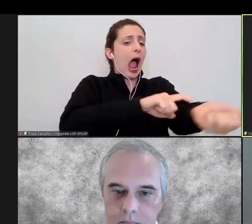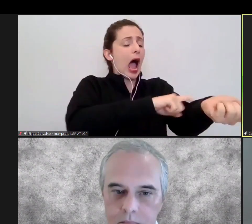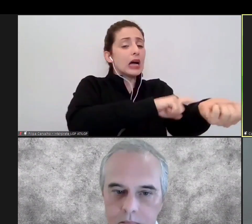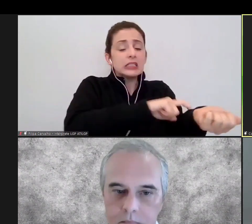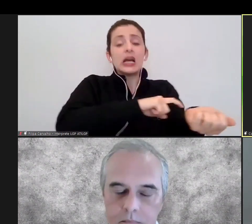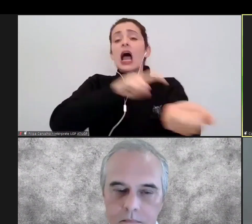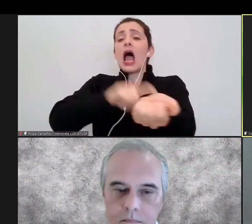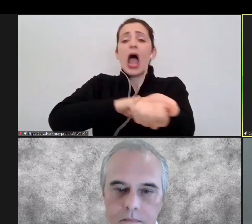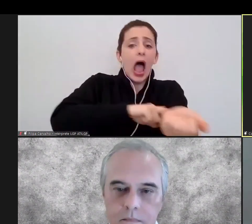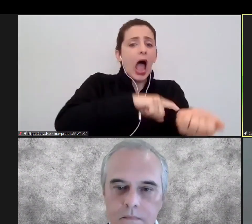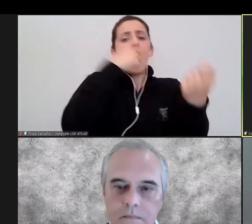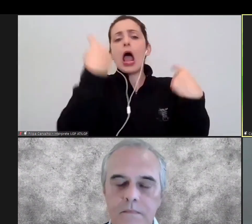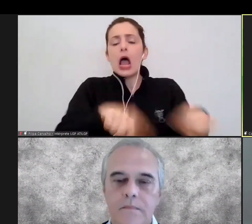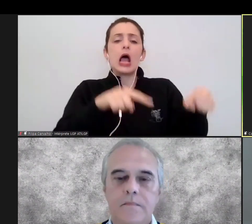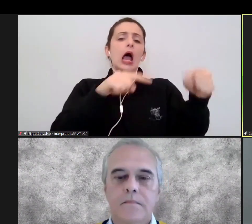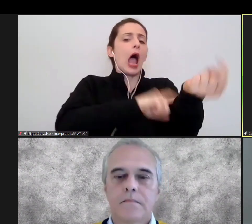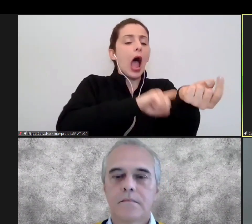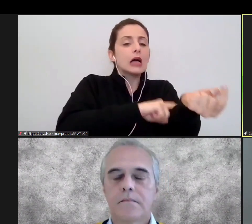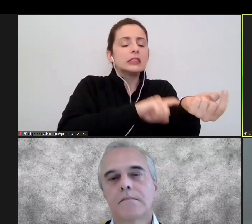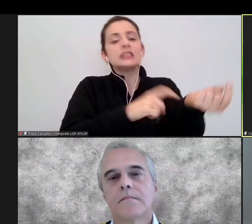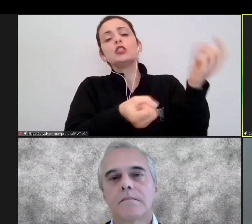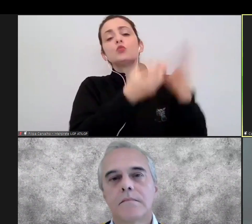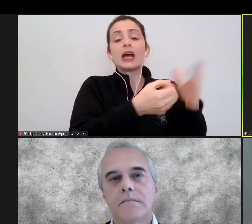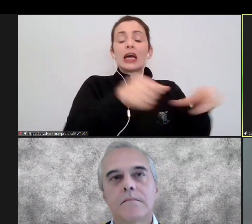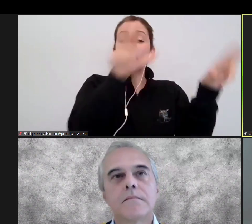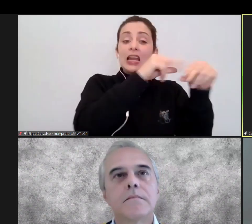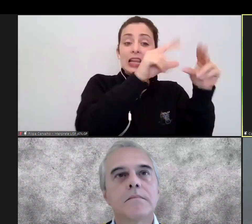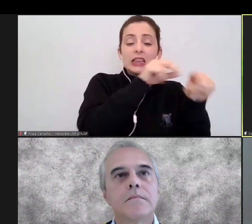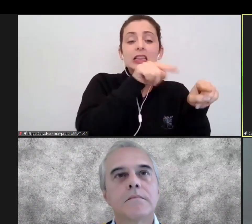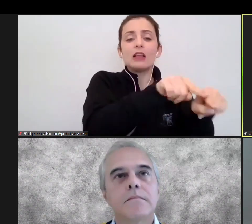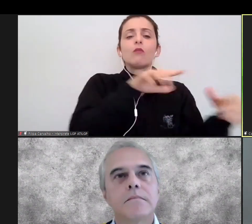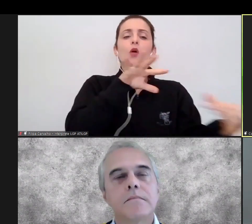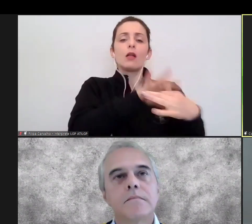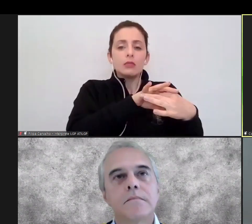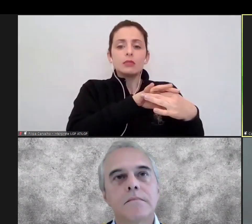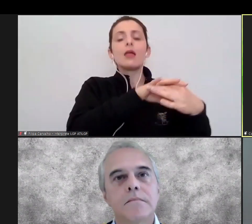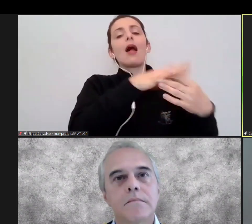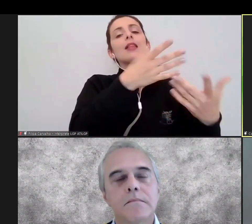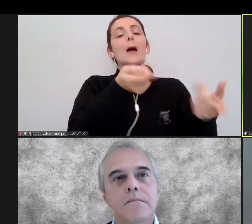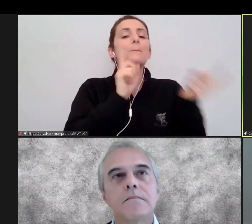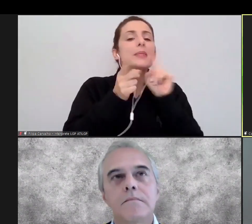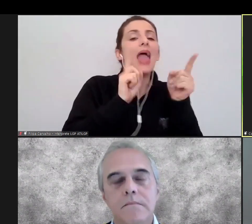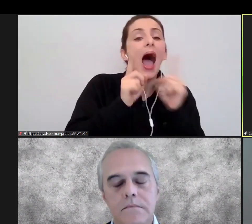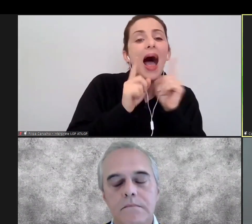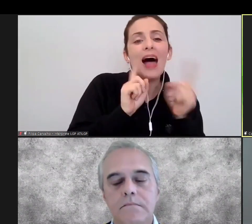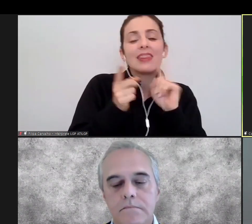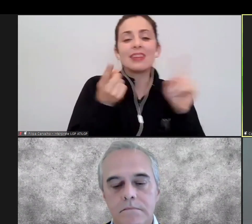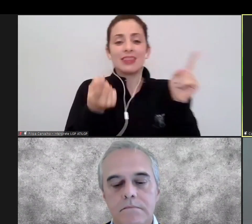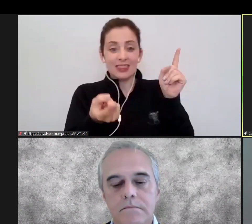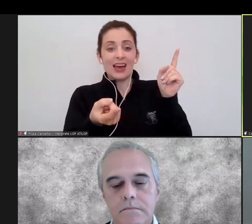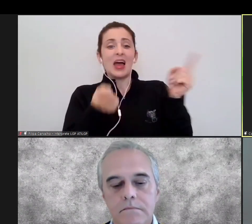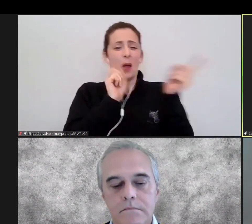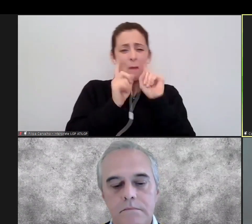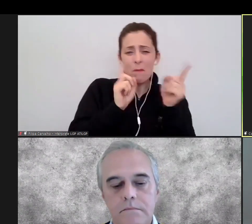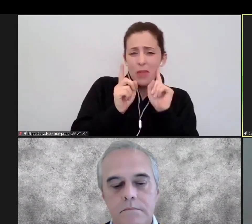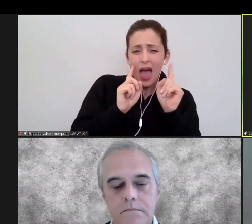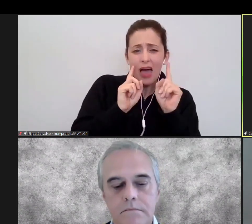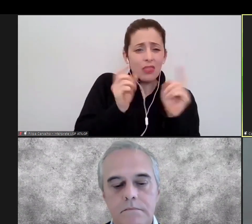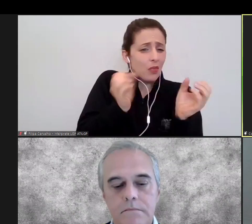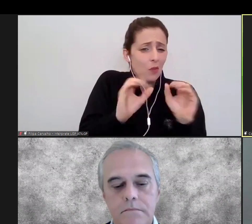racismo recreativo, por exemplo, que é um racismo que tem a ver com a questão das piadas, as piadas ditas racistas, que não têm piada, na